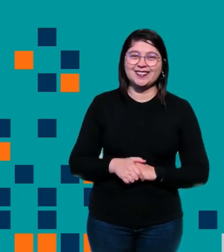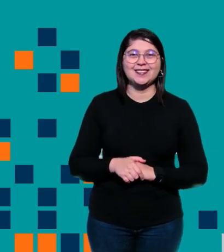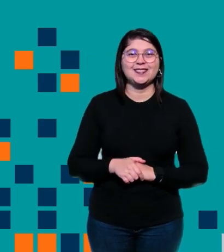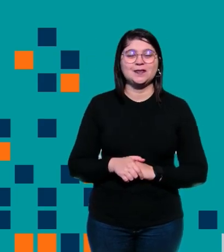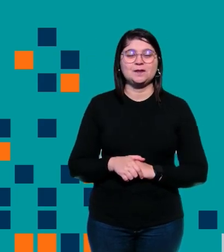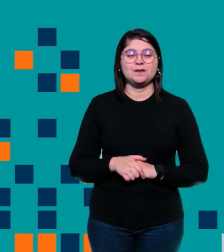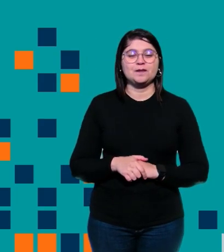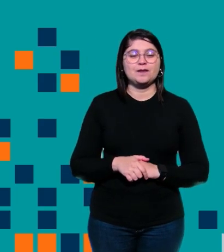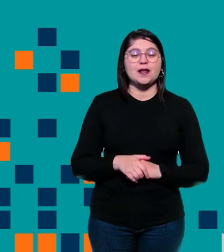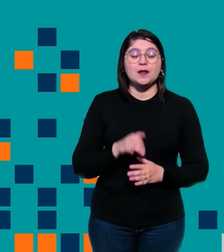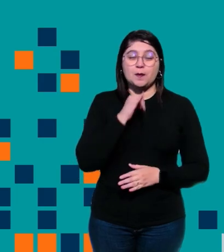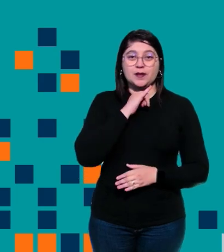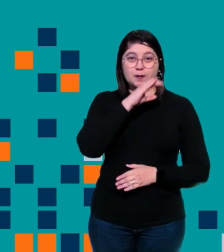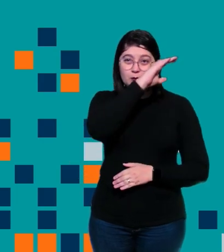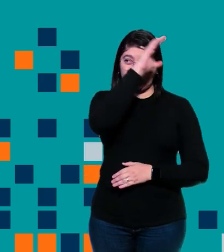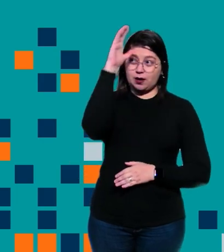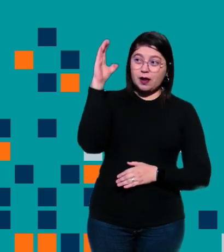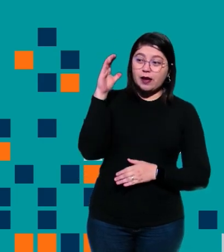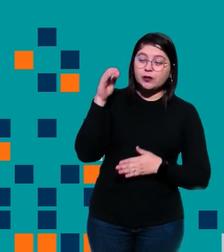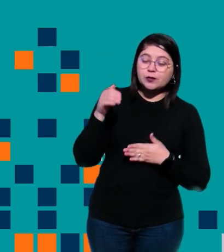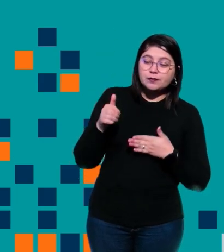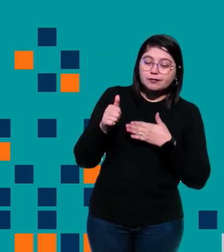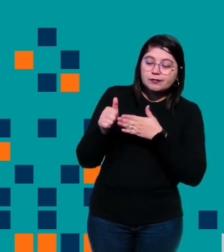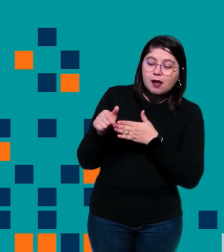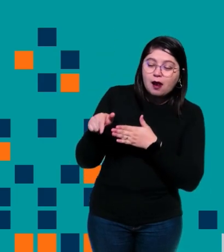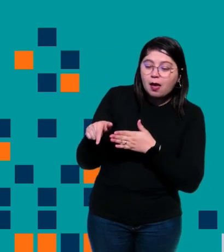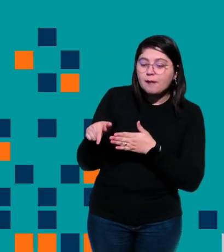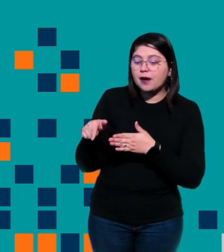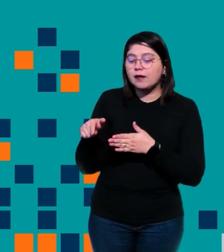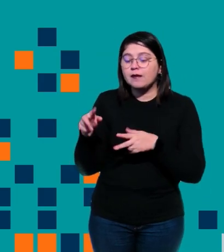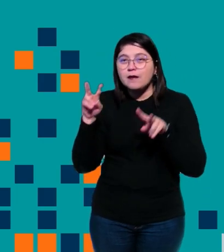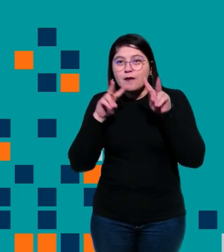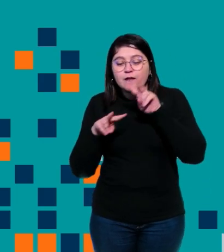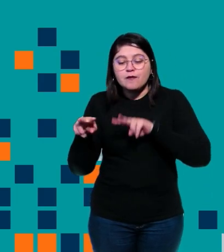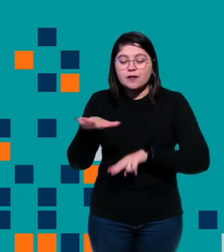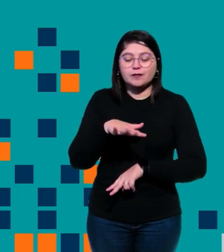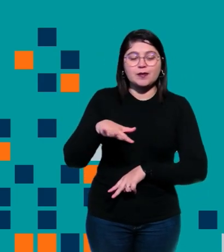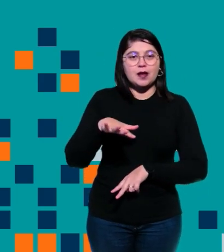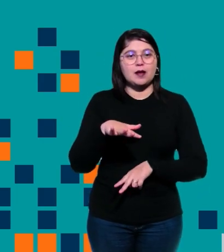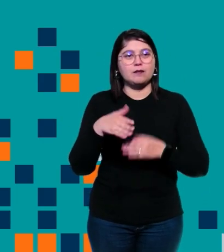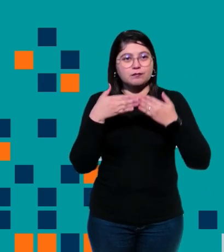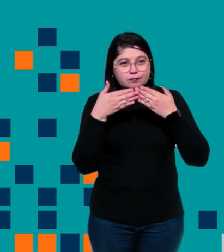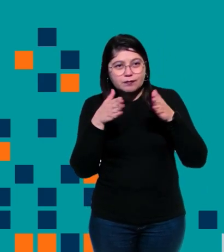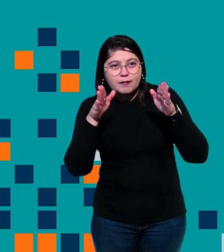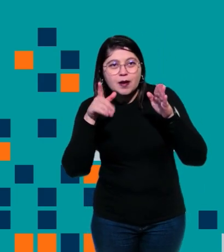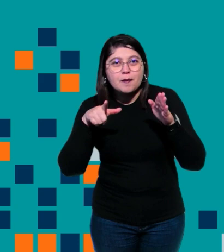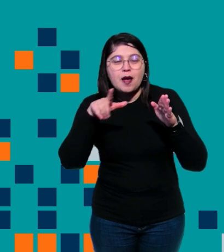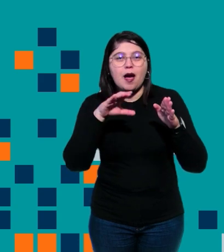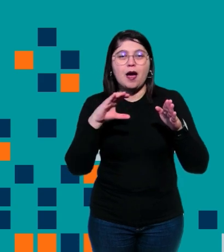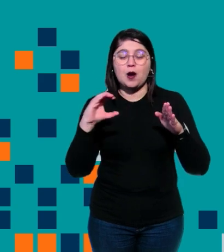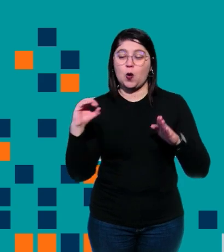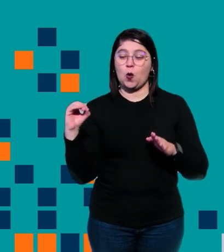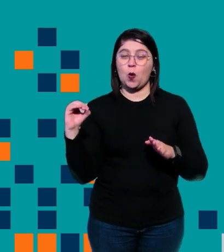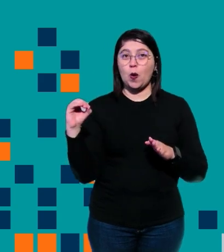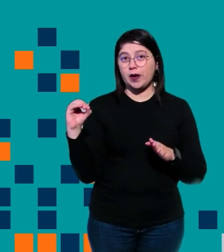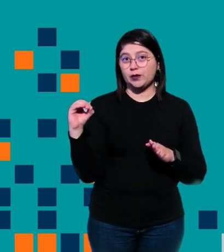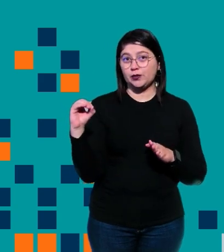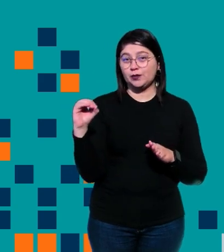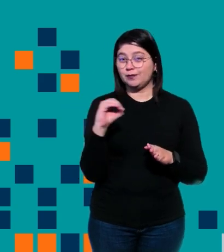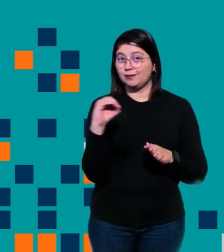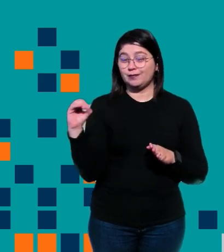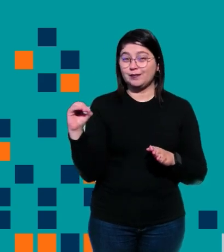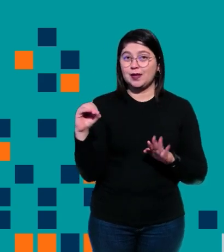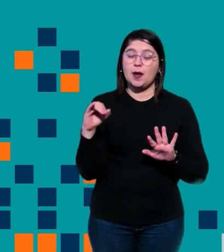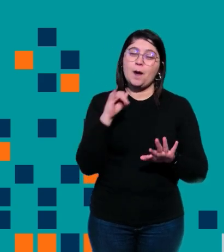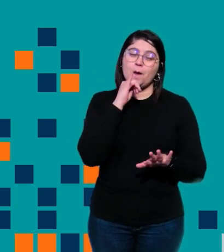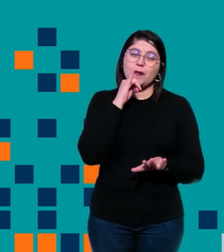E o cliente, quando levou a gente para ver esse terreno, o terreno é aberto para o oeste, num lugar que faz 45 graus no